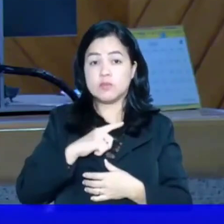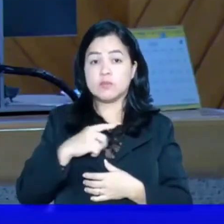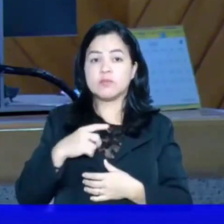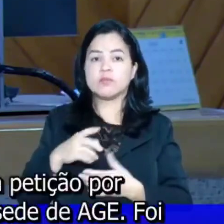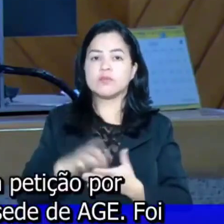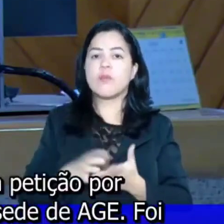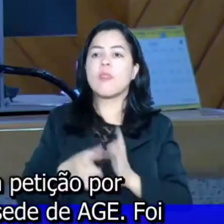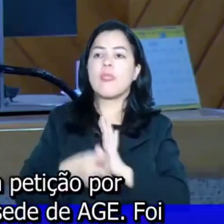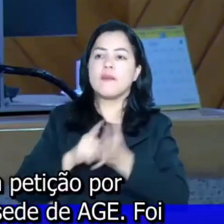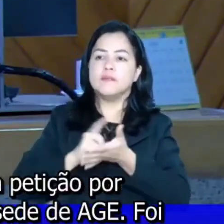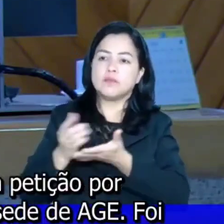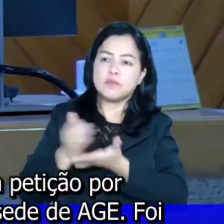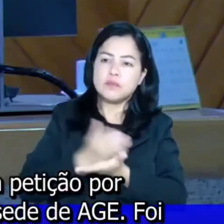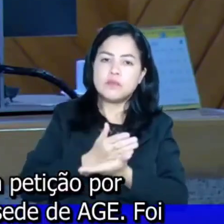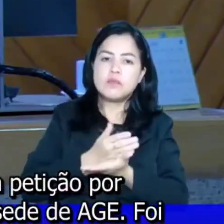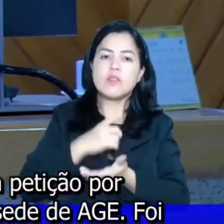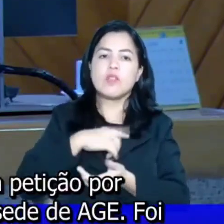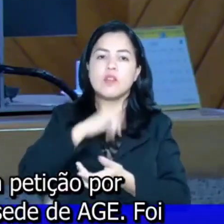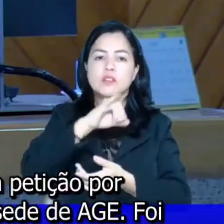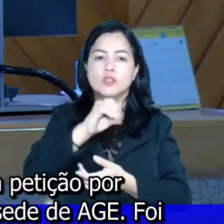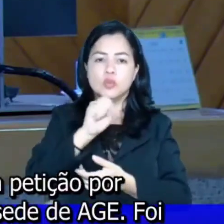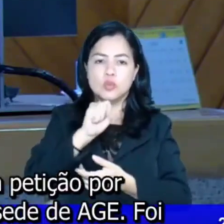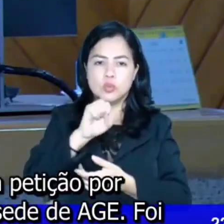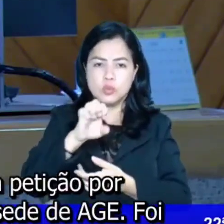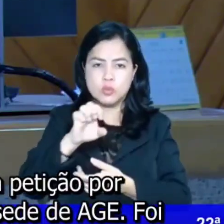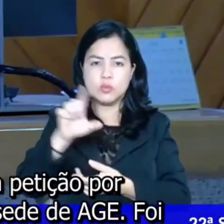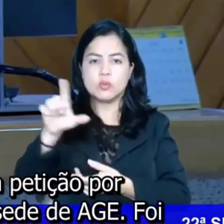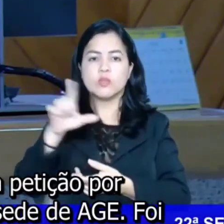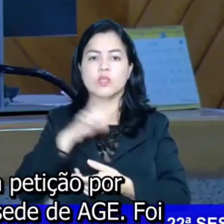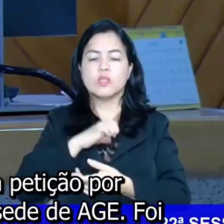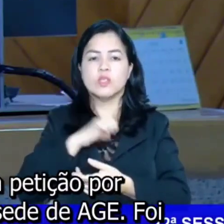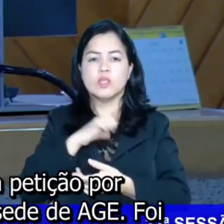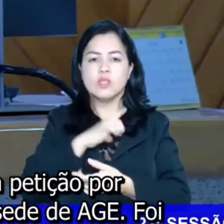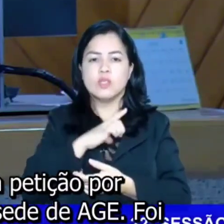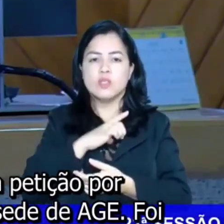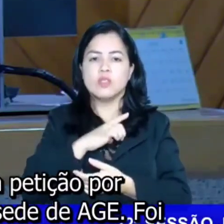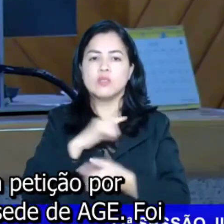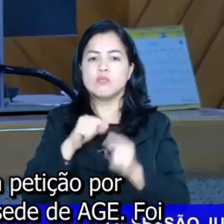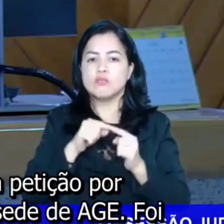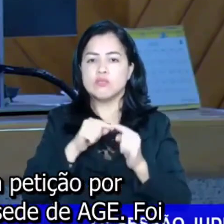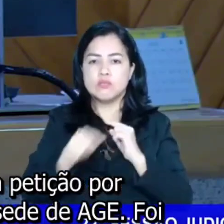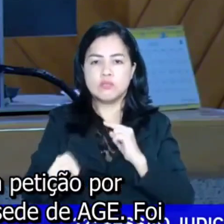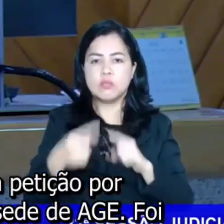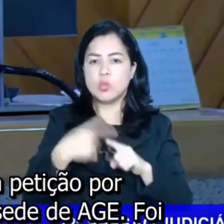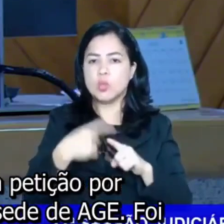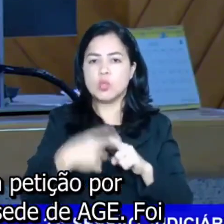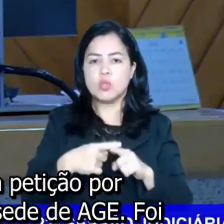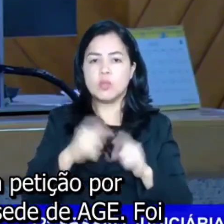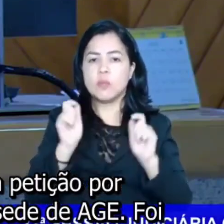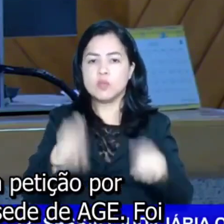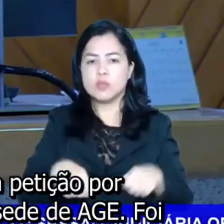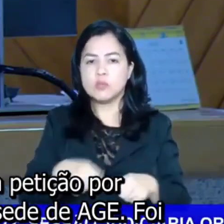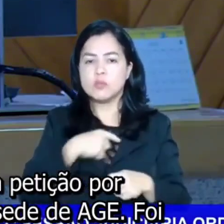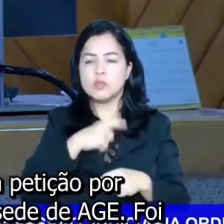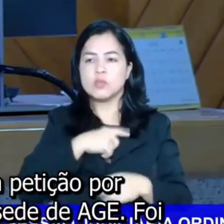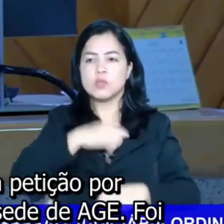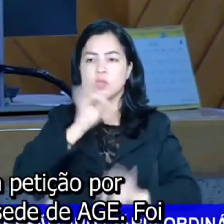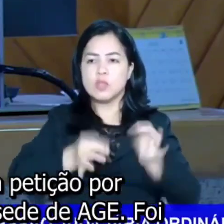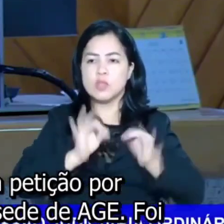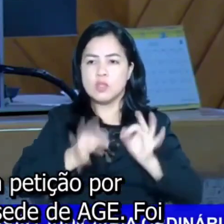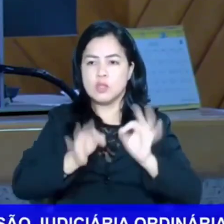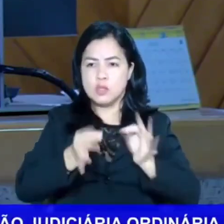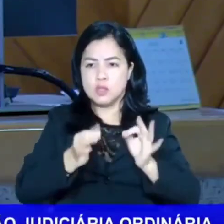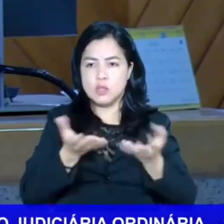inicial. O José Luiz França Pena requereu indeferimento da petição por impossibilidade jurídica da discussão da matéria em sede